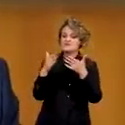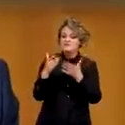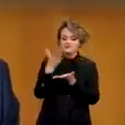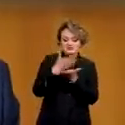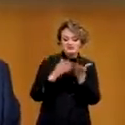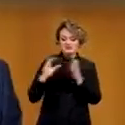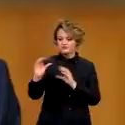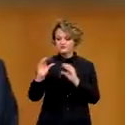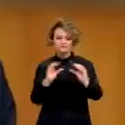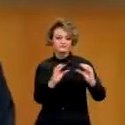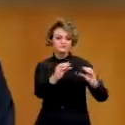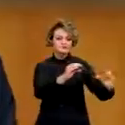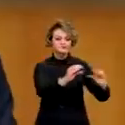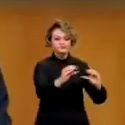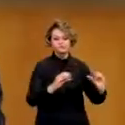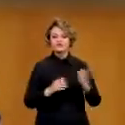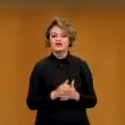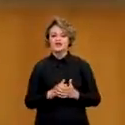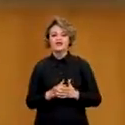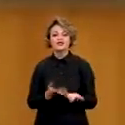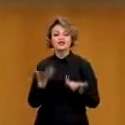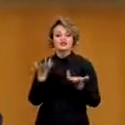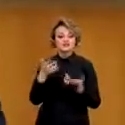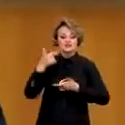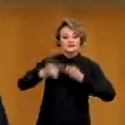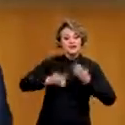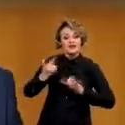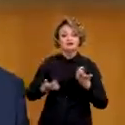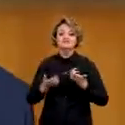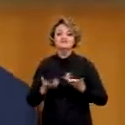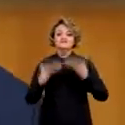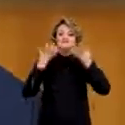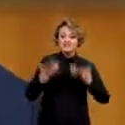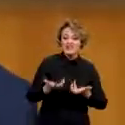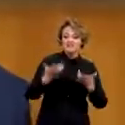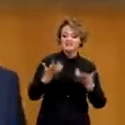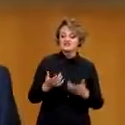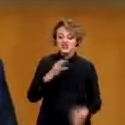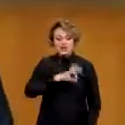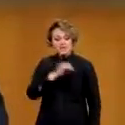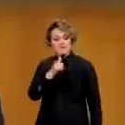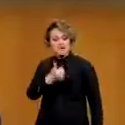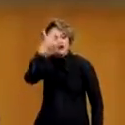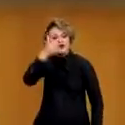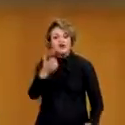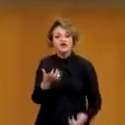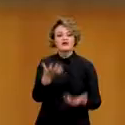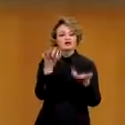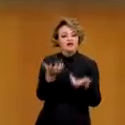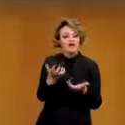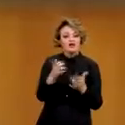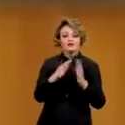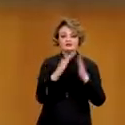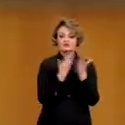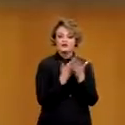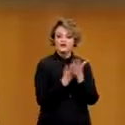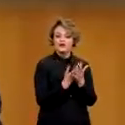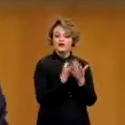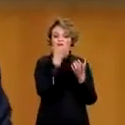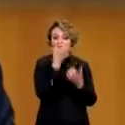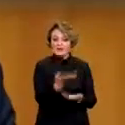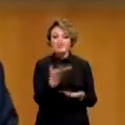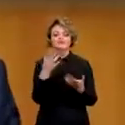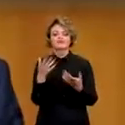repartido entre todos os brasileiros, as pessoas querem trabalhar, as pessoas querem ganhar mais, as pessoas querem ter